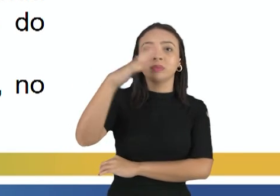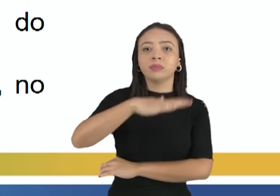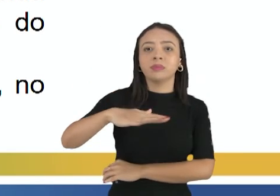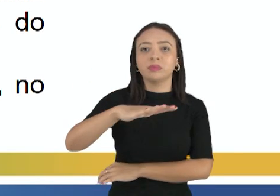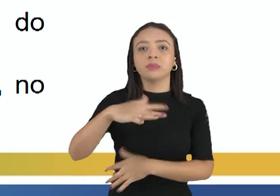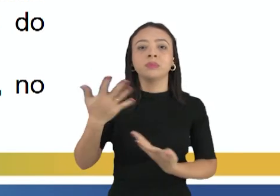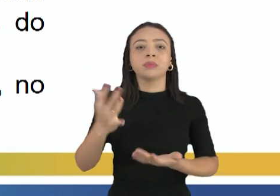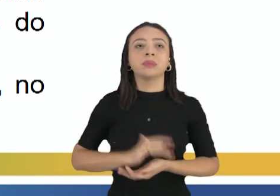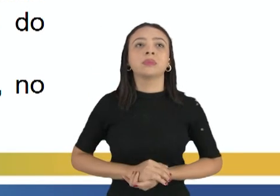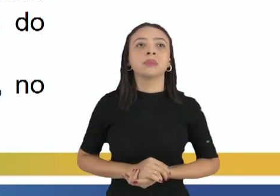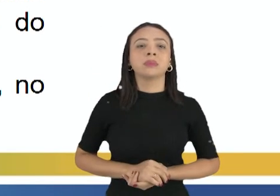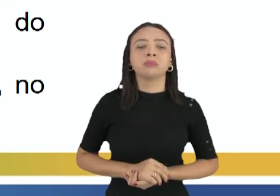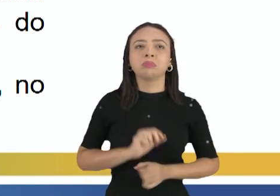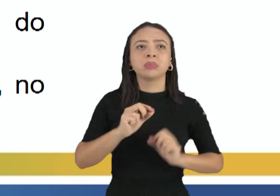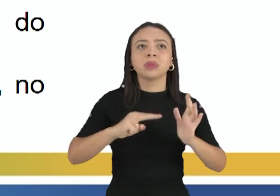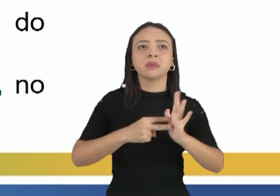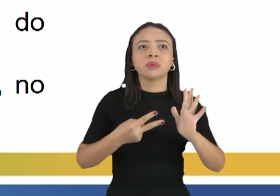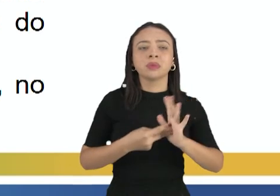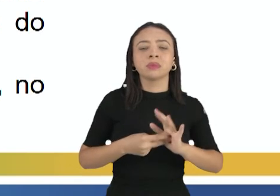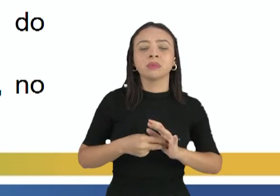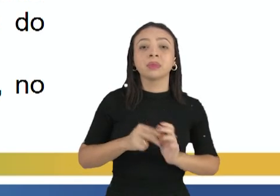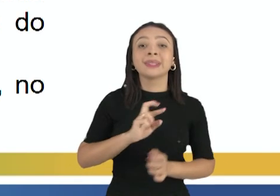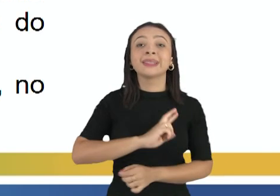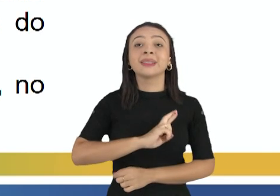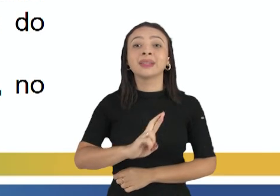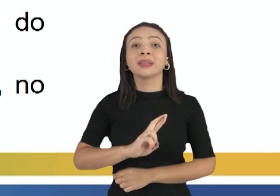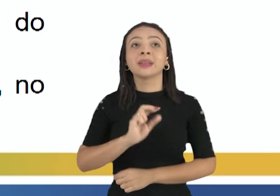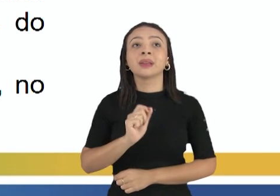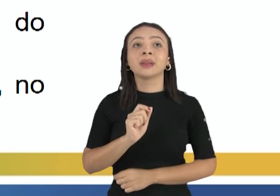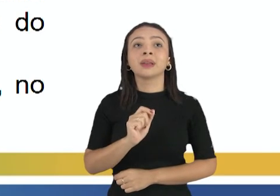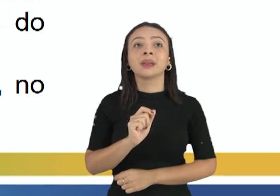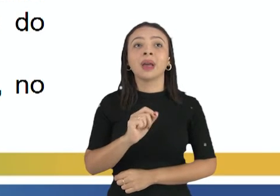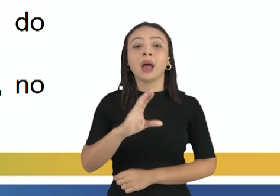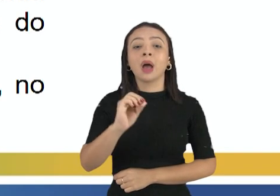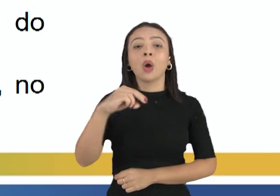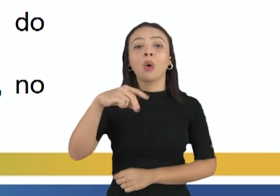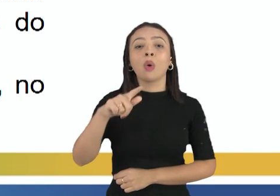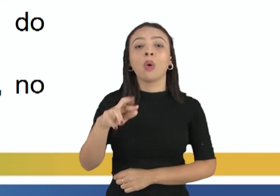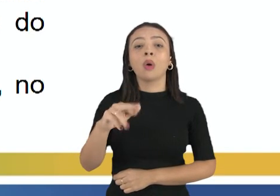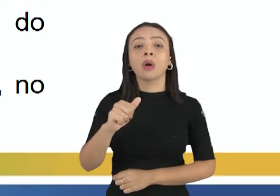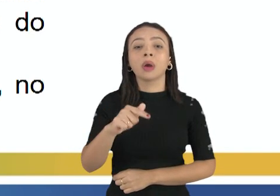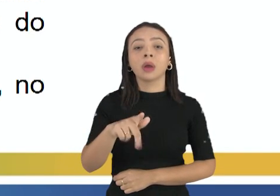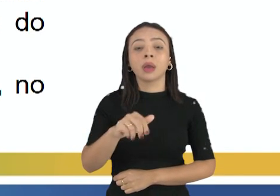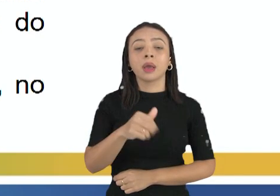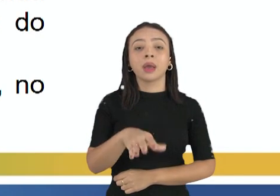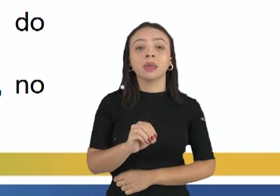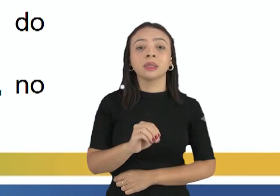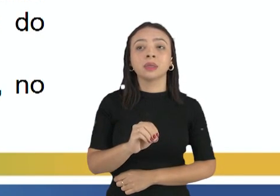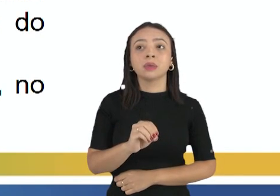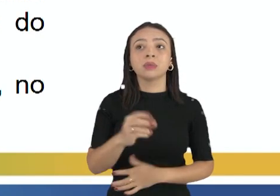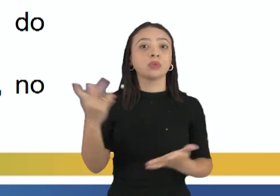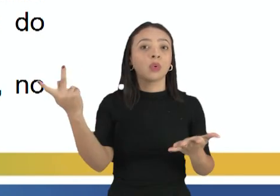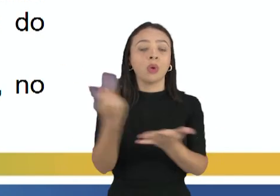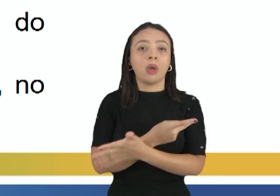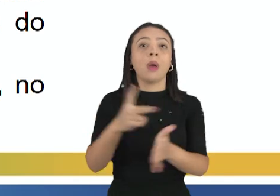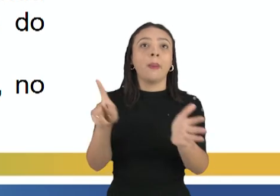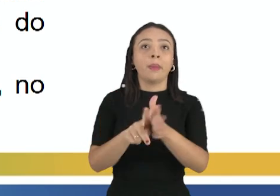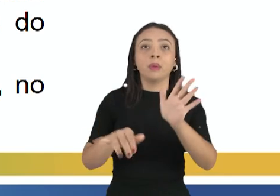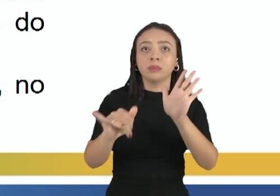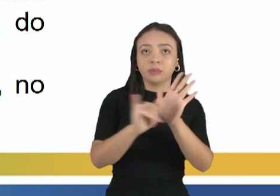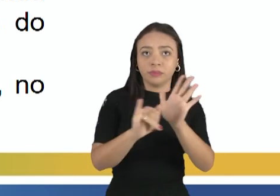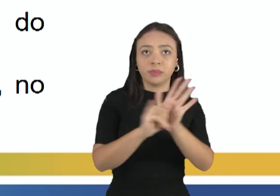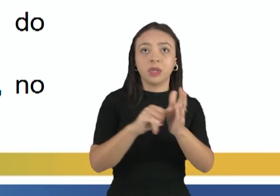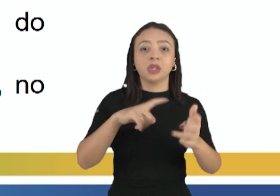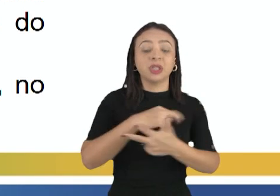o que representou? Ela representou a congregação de tendências que de formas várias e